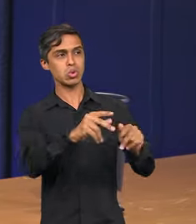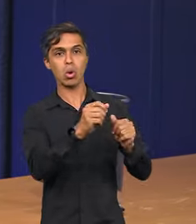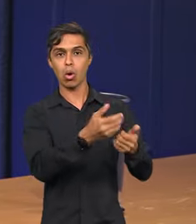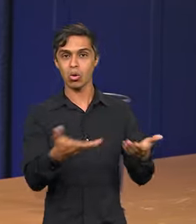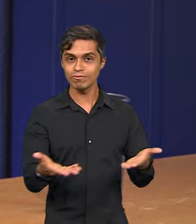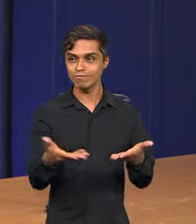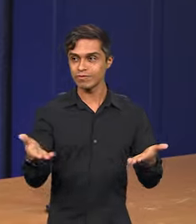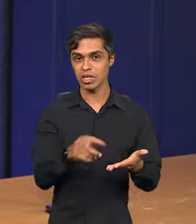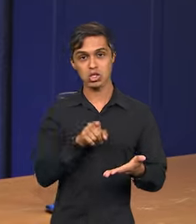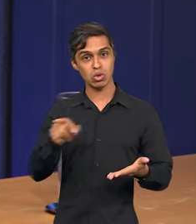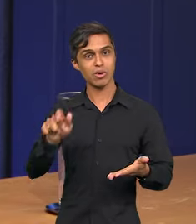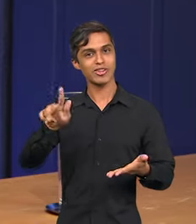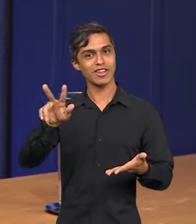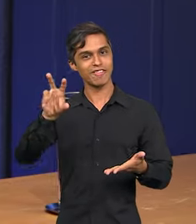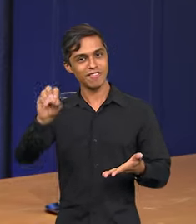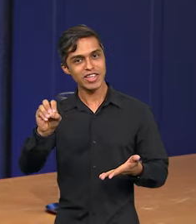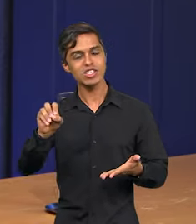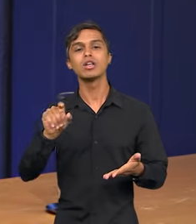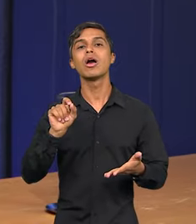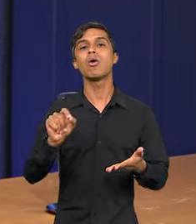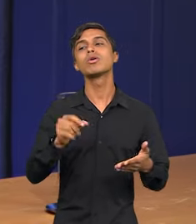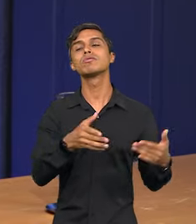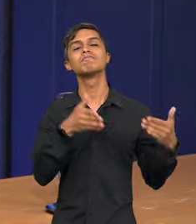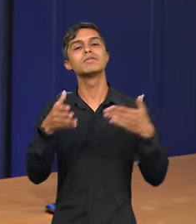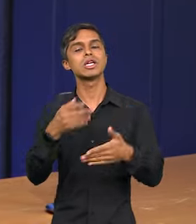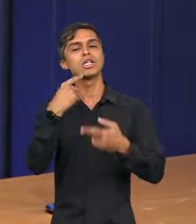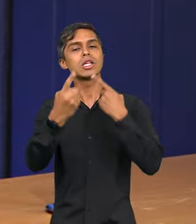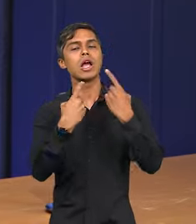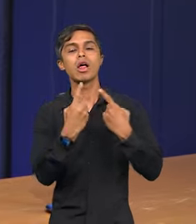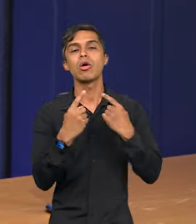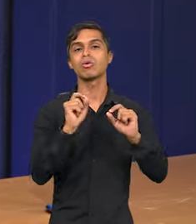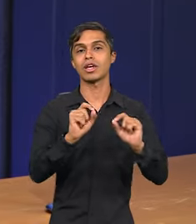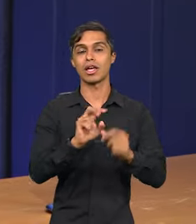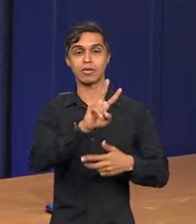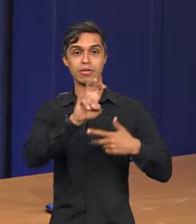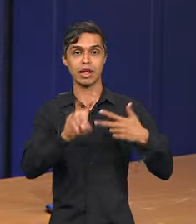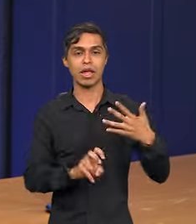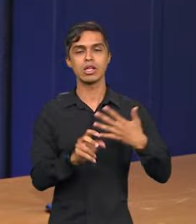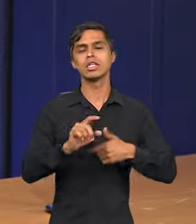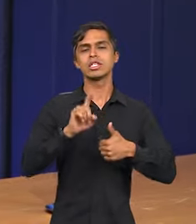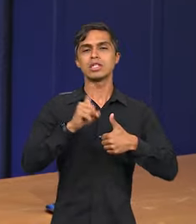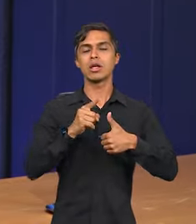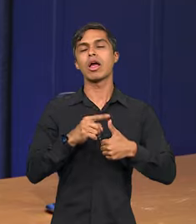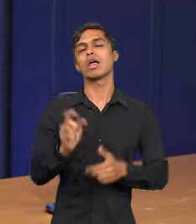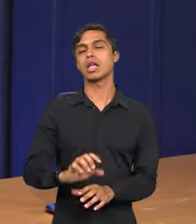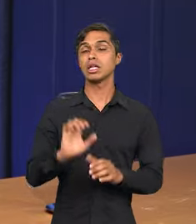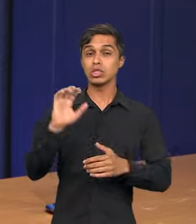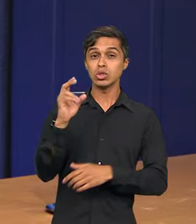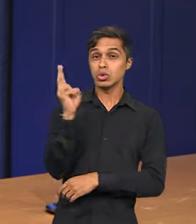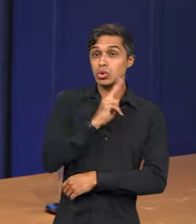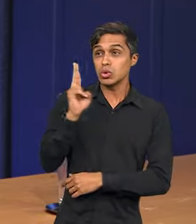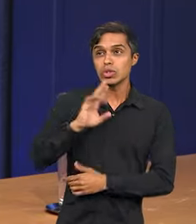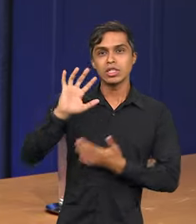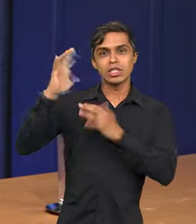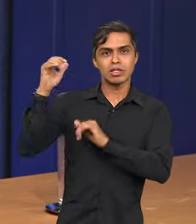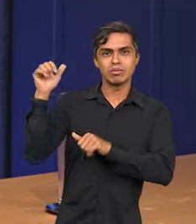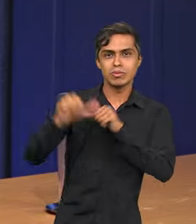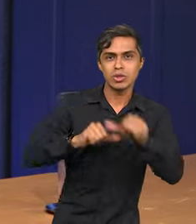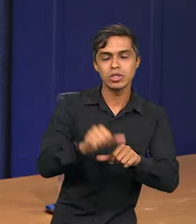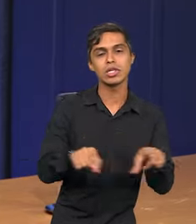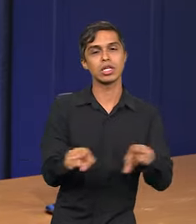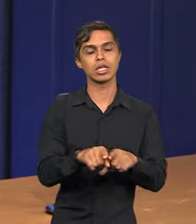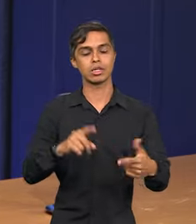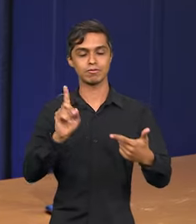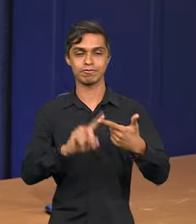parte do G20 são discussões sobre emergência climática com uma abordagem muito especial e também